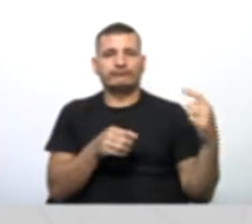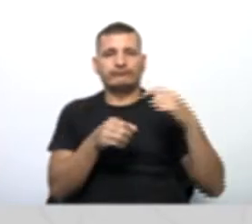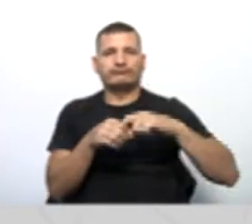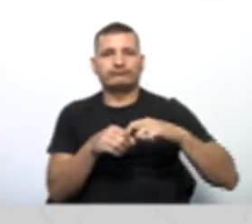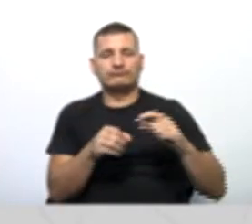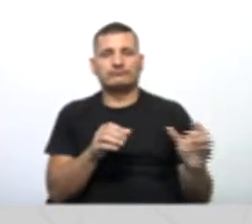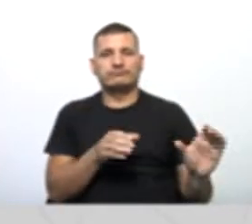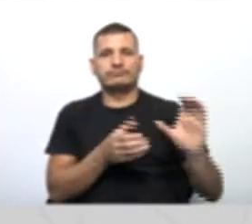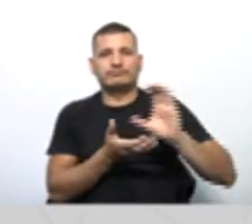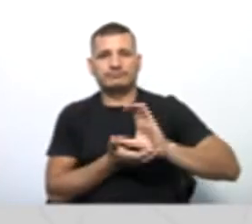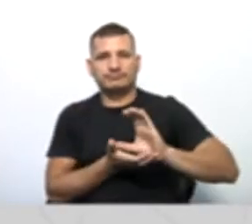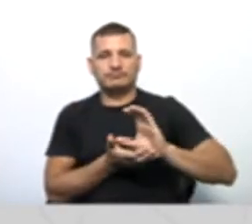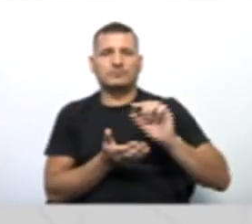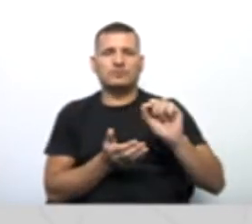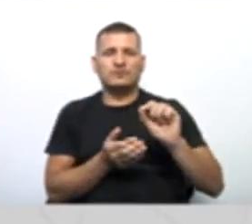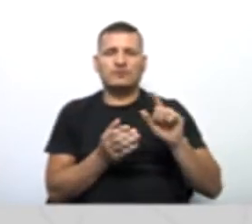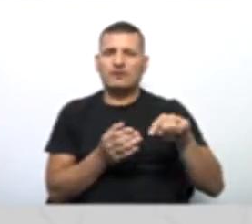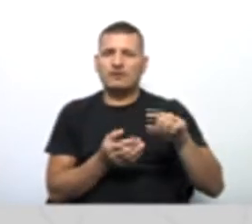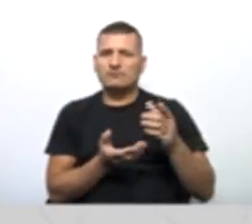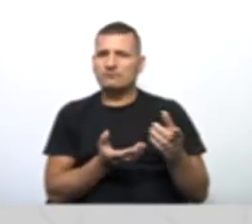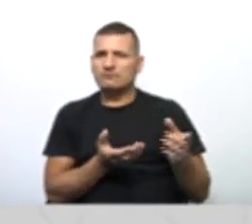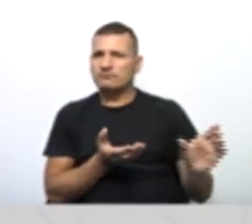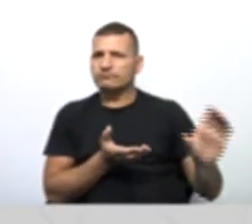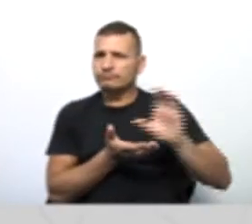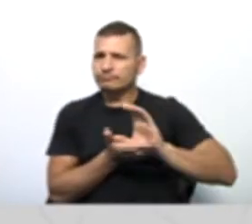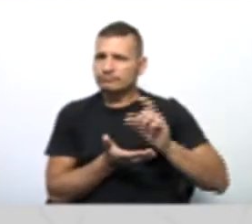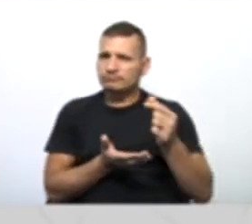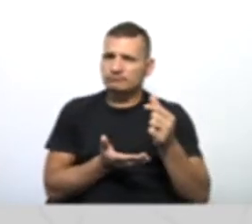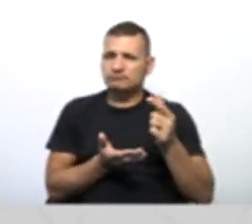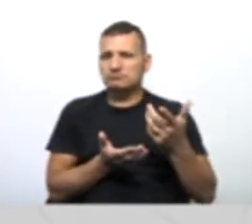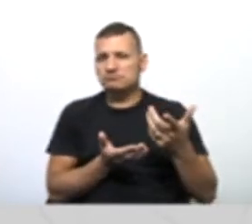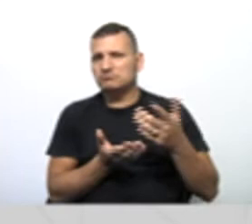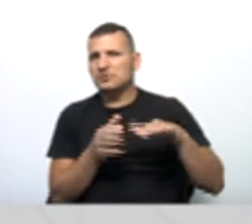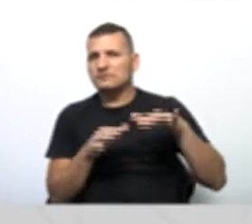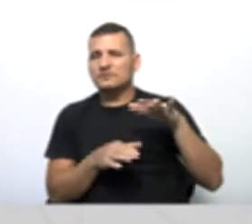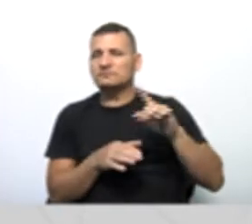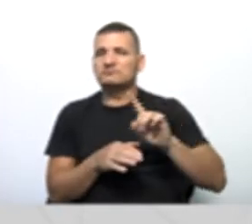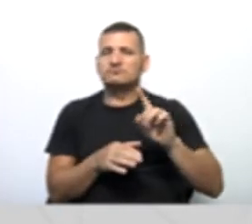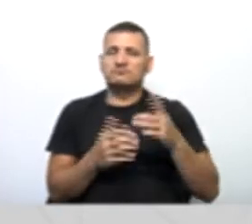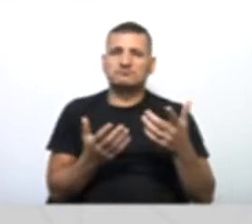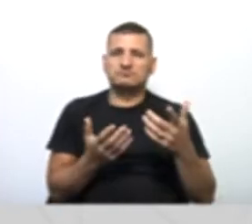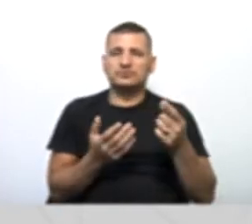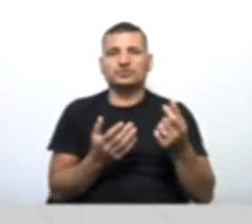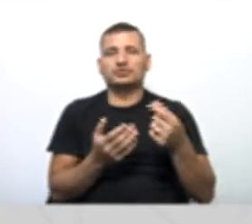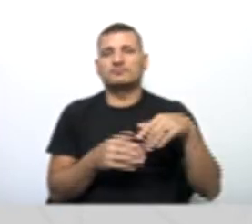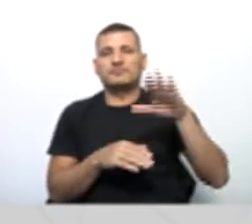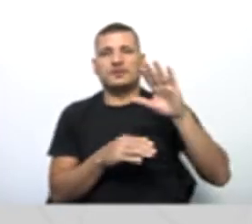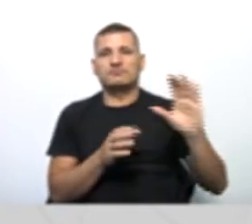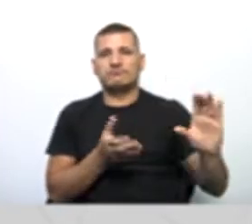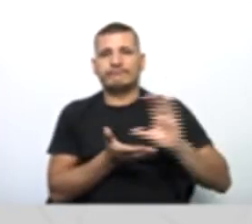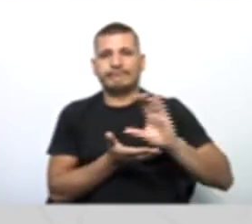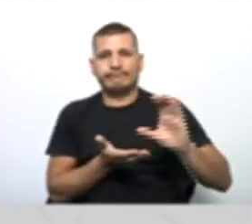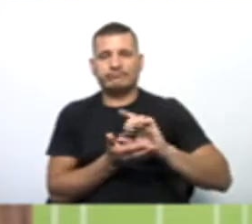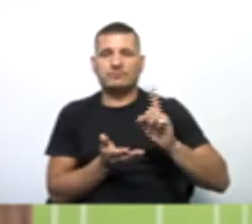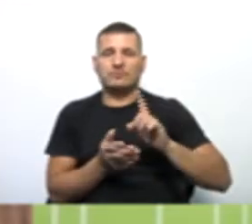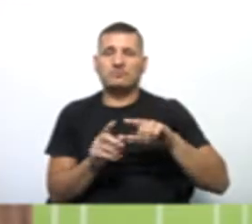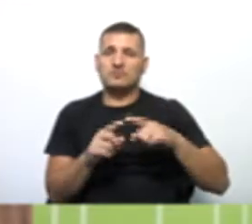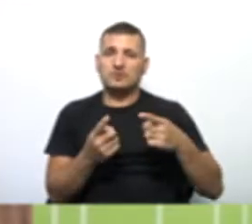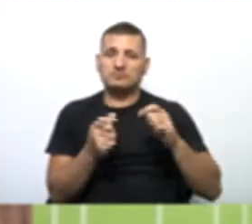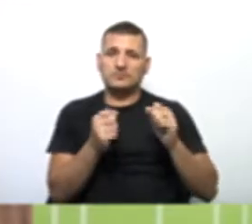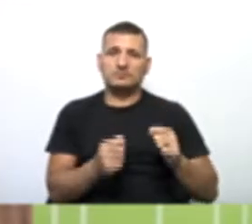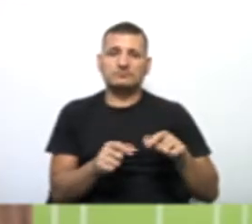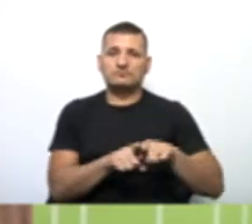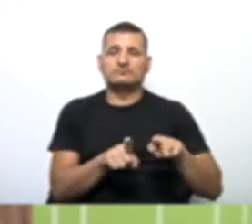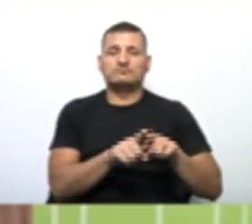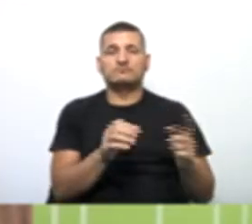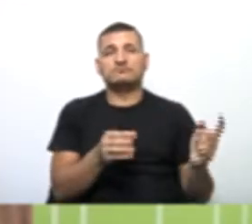retorno, novamente, retorno dos investimentos, não necessariamente quer dizer receber mais dinheiro sobre isso, né? Mas sim, pode ser um